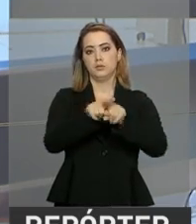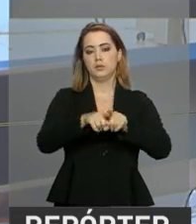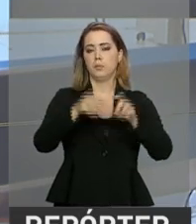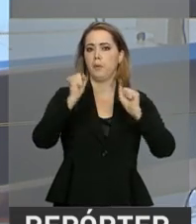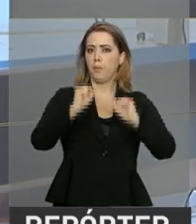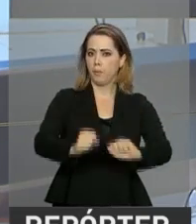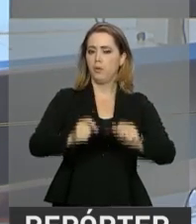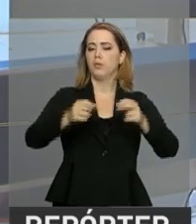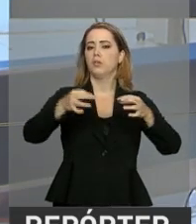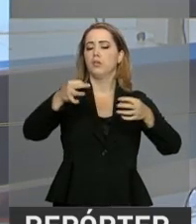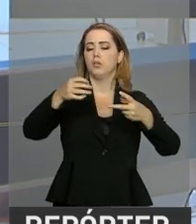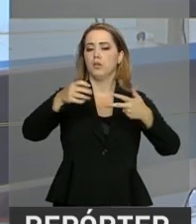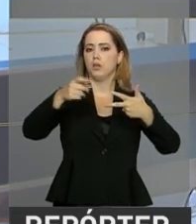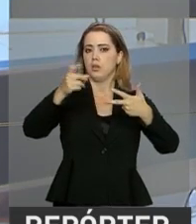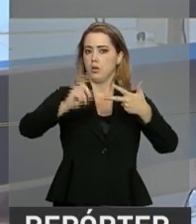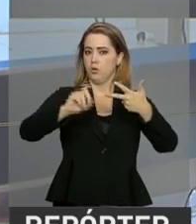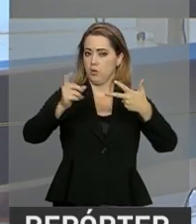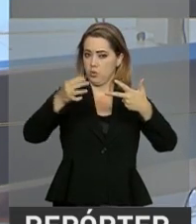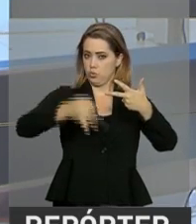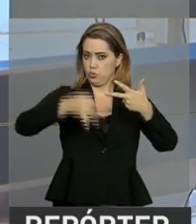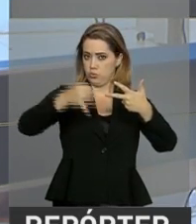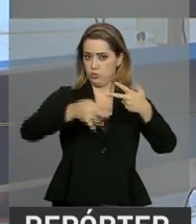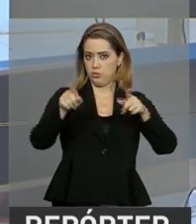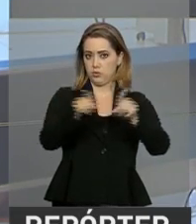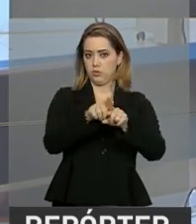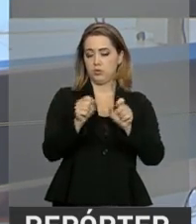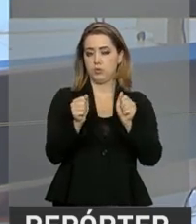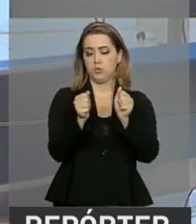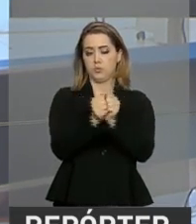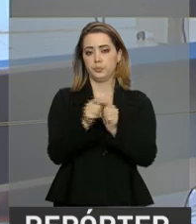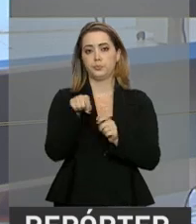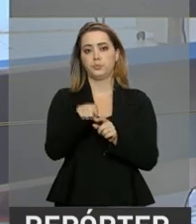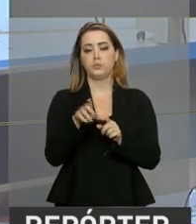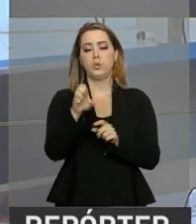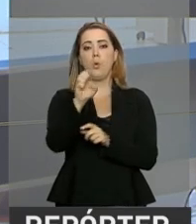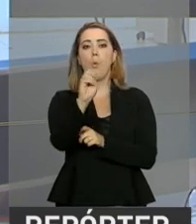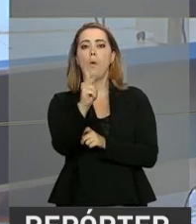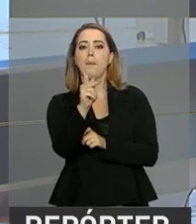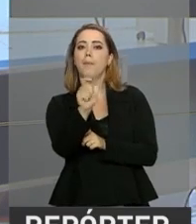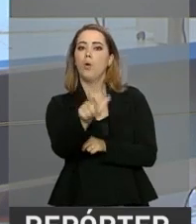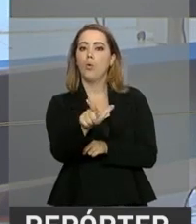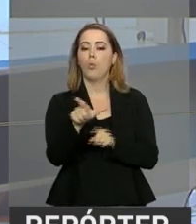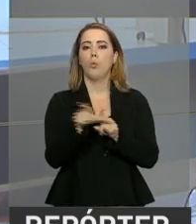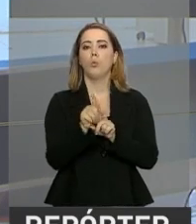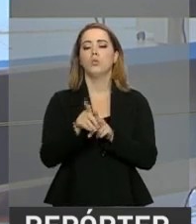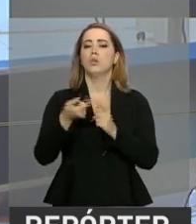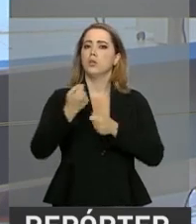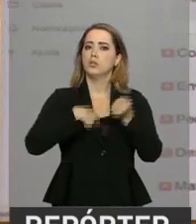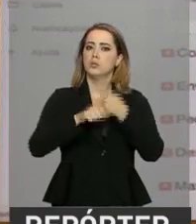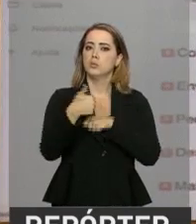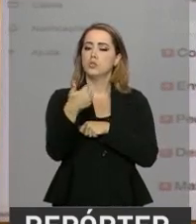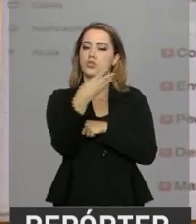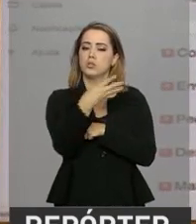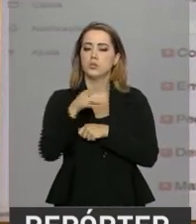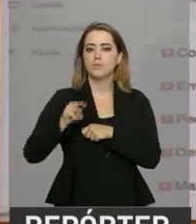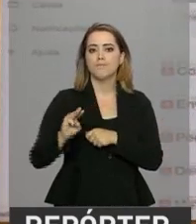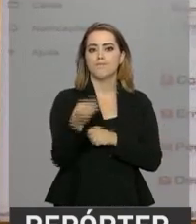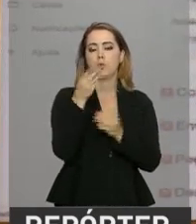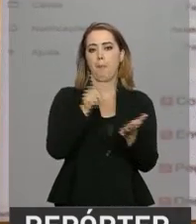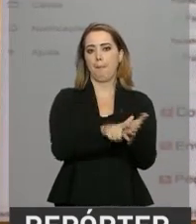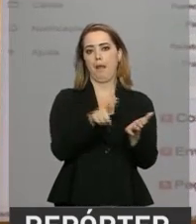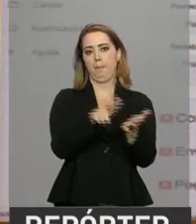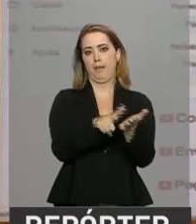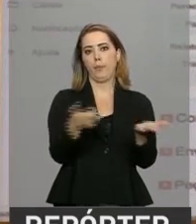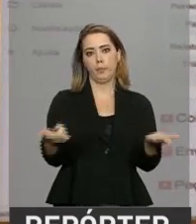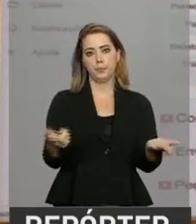Ministério Público. É o EPOL, que vai gerar economia de cerca de 14 milhões de folhas de papel. Com